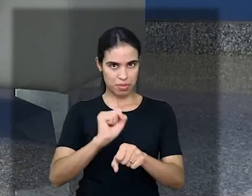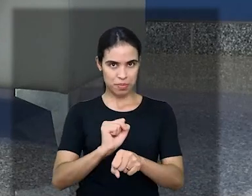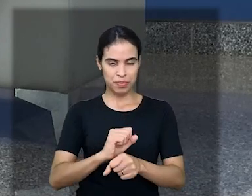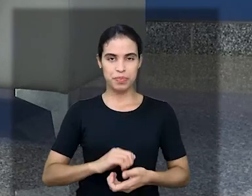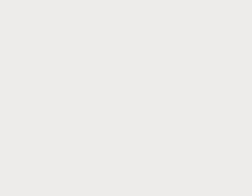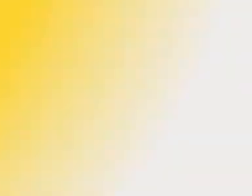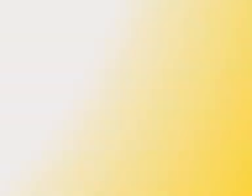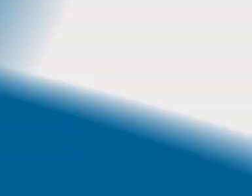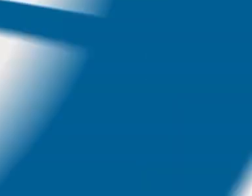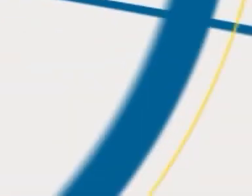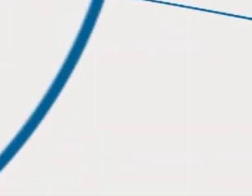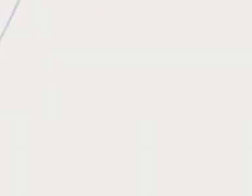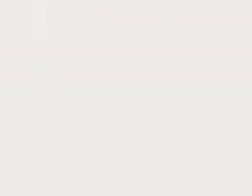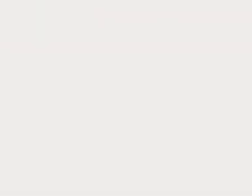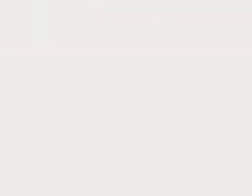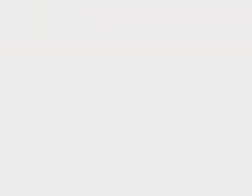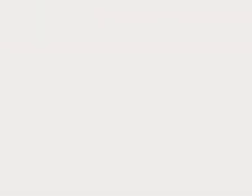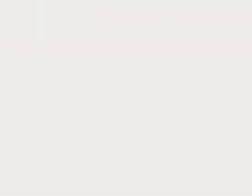volta já já.